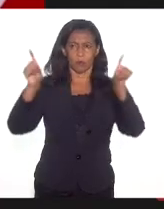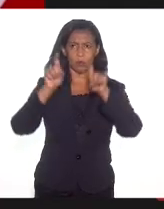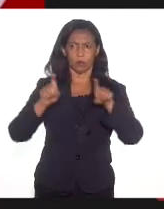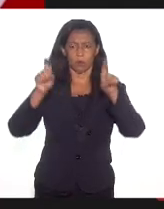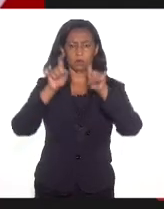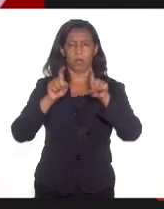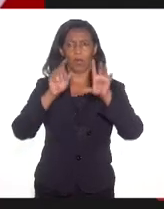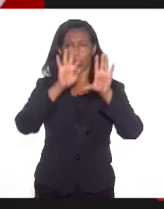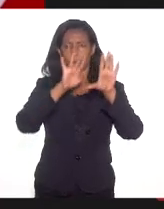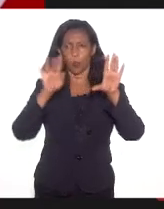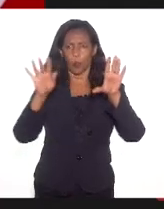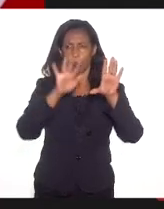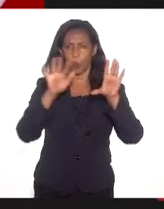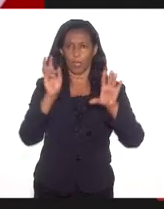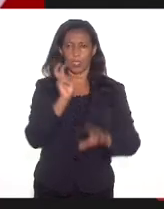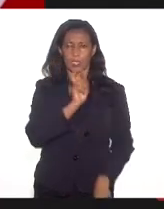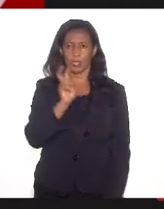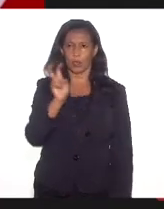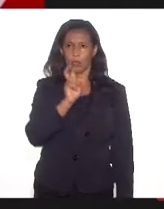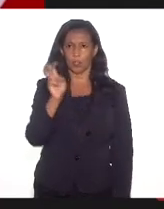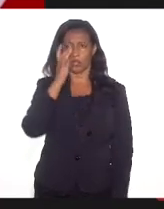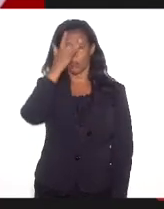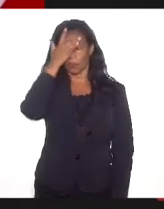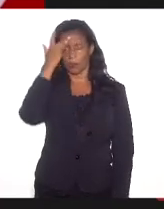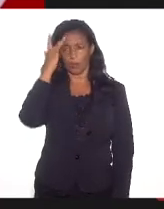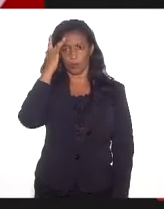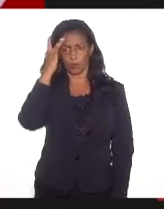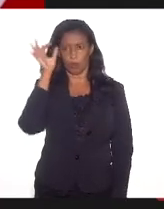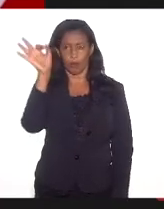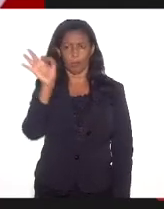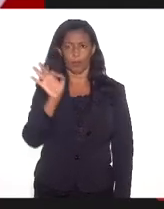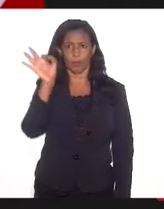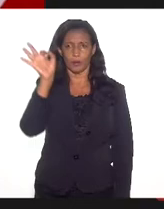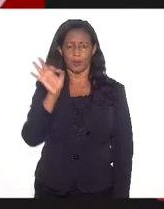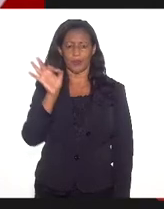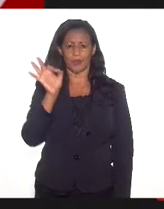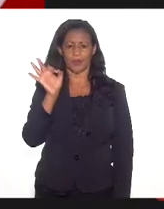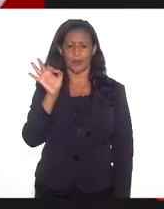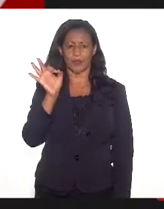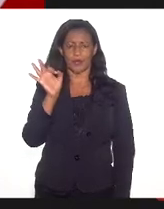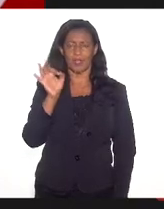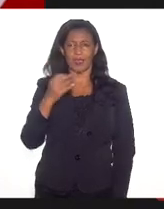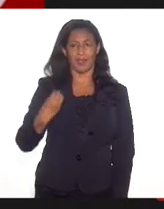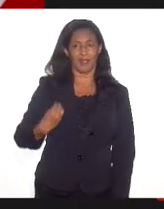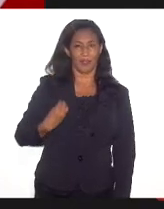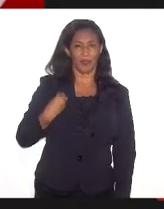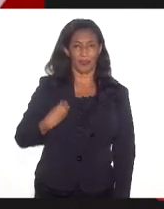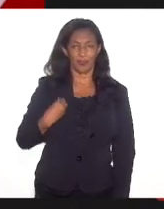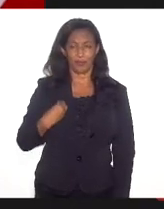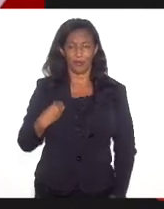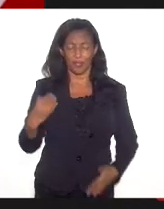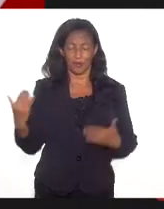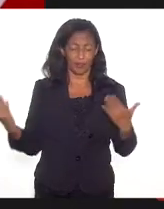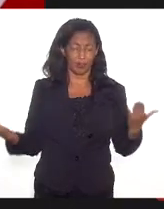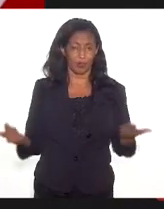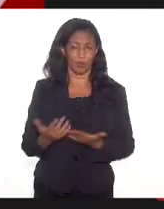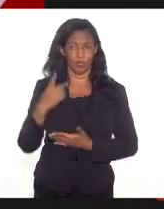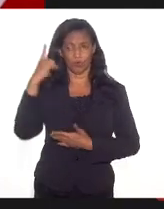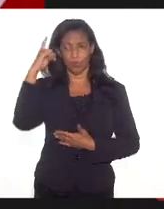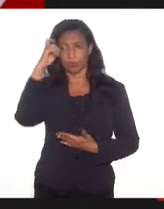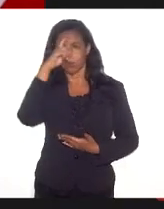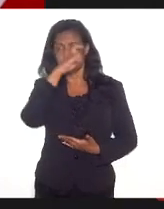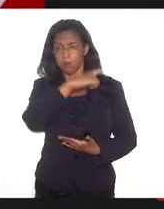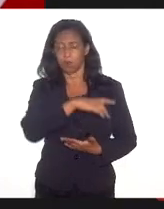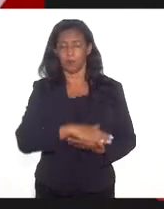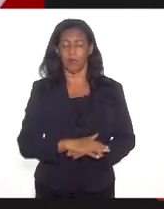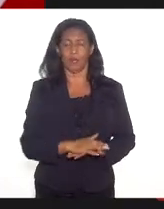até trouxe né 55% da população brasileira ela vive hoje uma situação de insegurança alimentar então